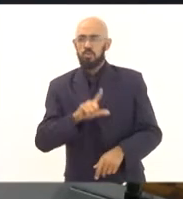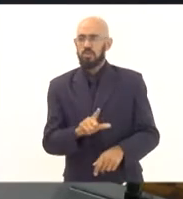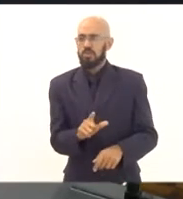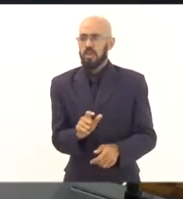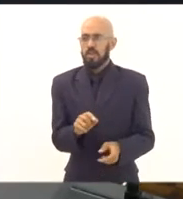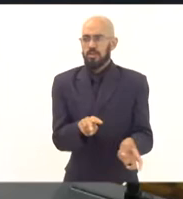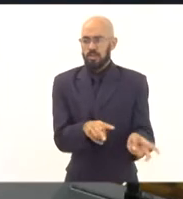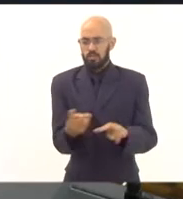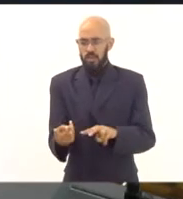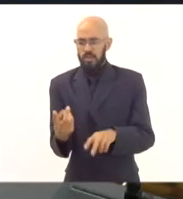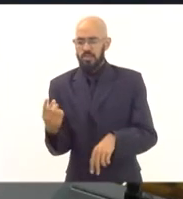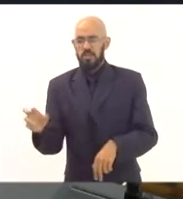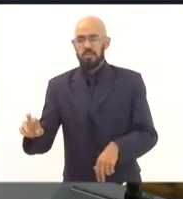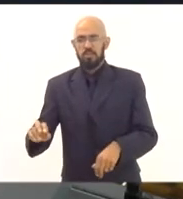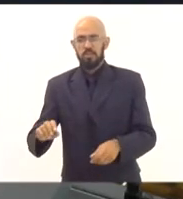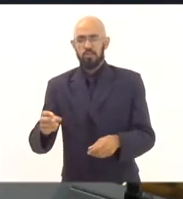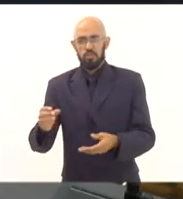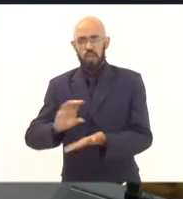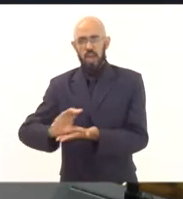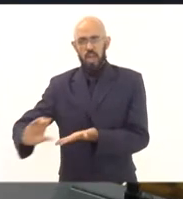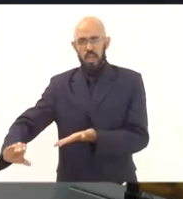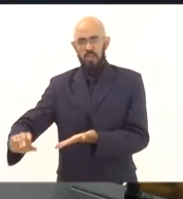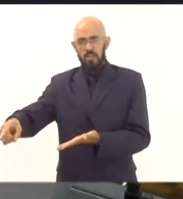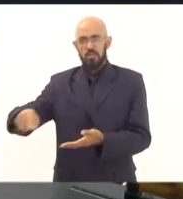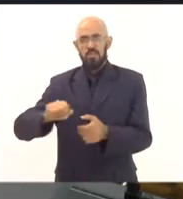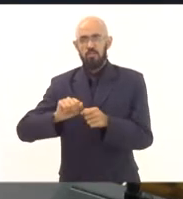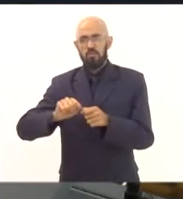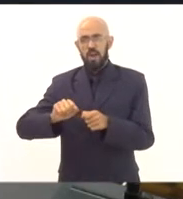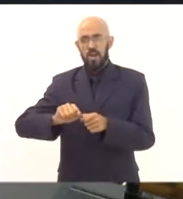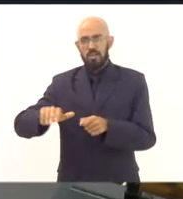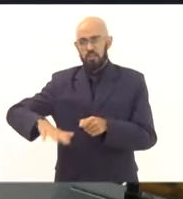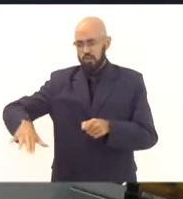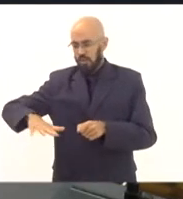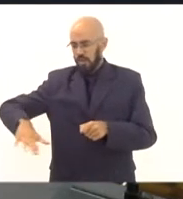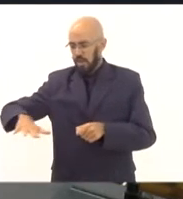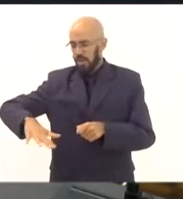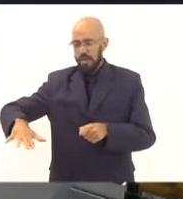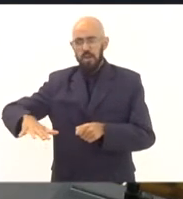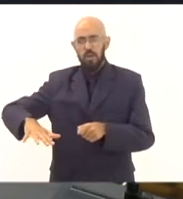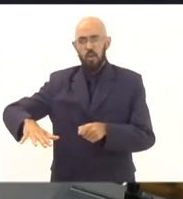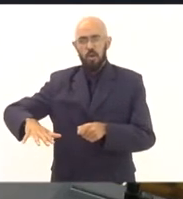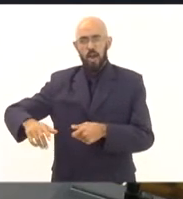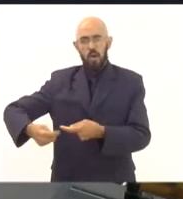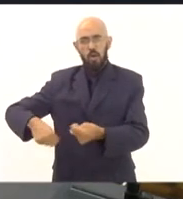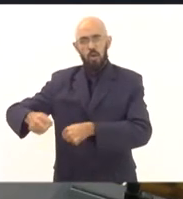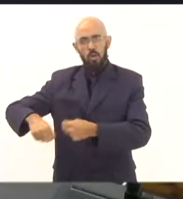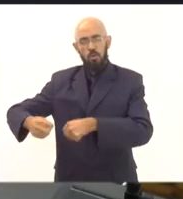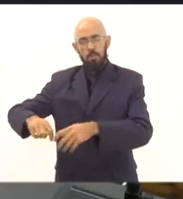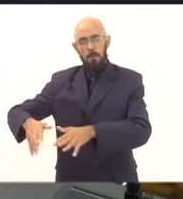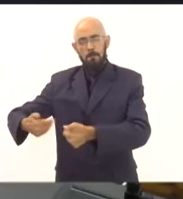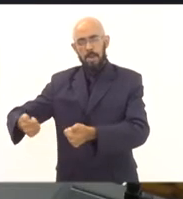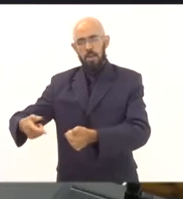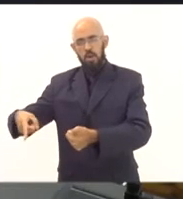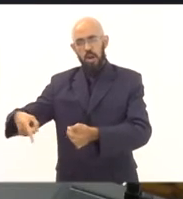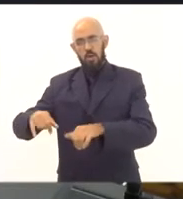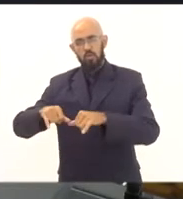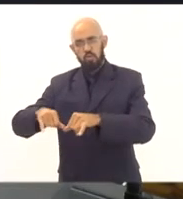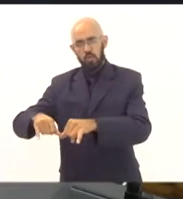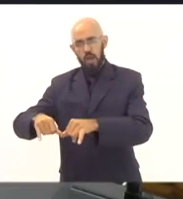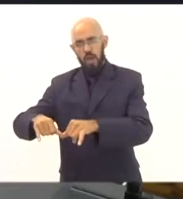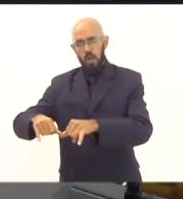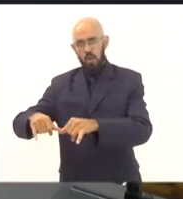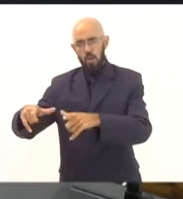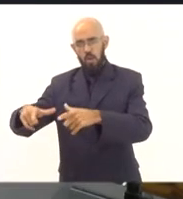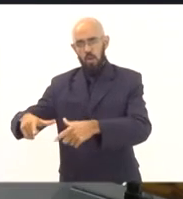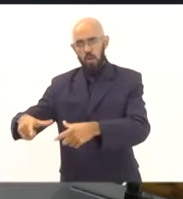de renda a gente faz girar a economia daquele território a gente faz girar a economia daqui o mercado